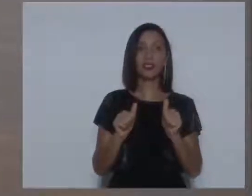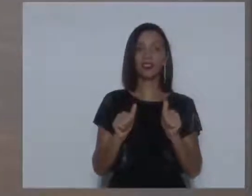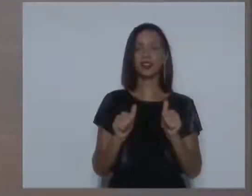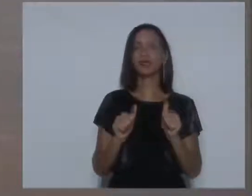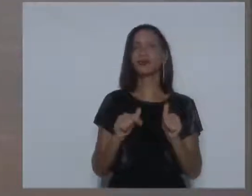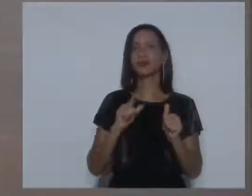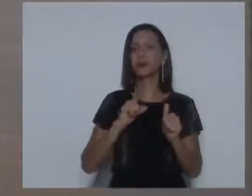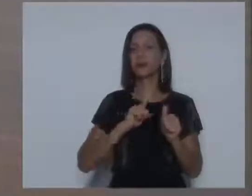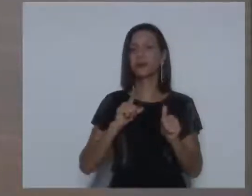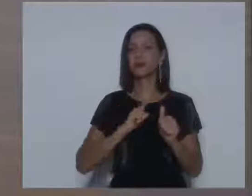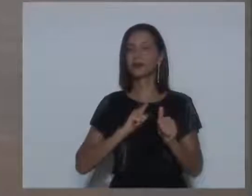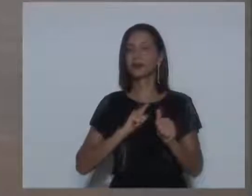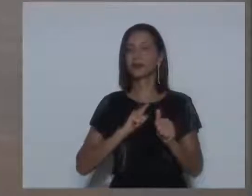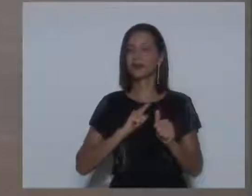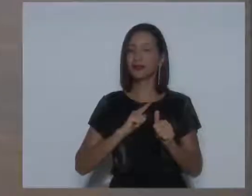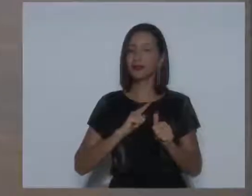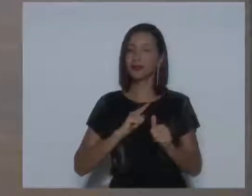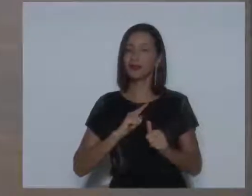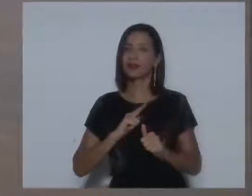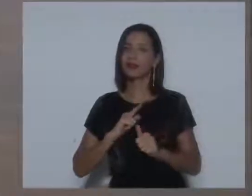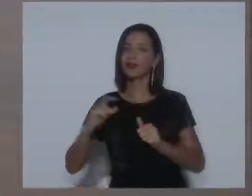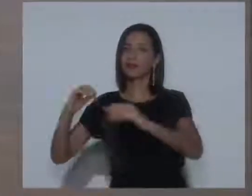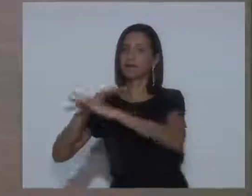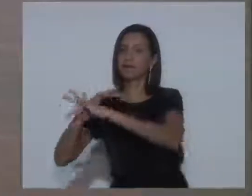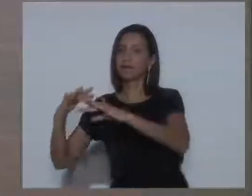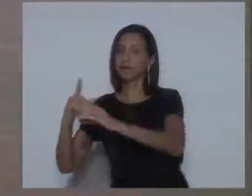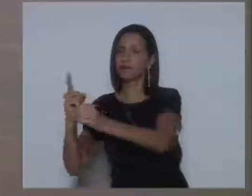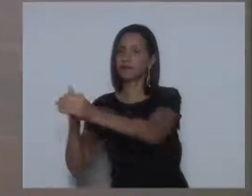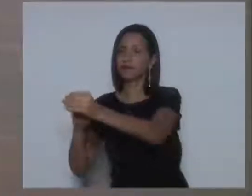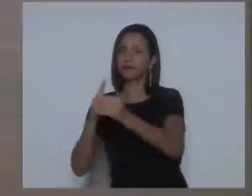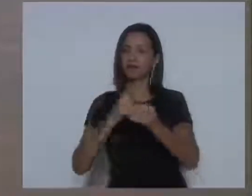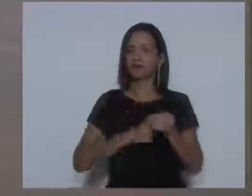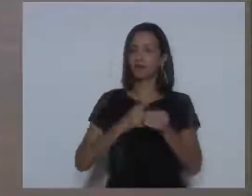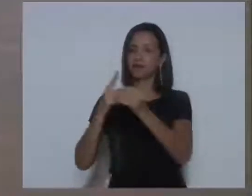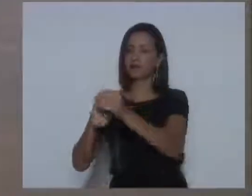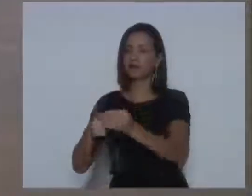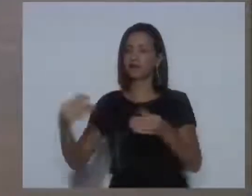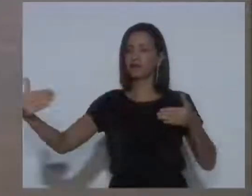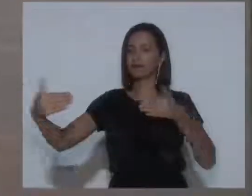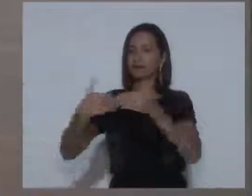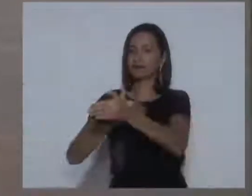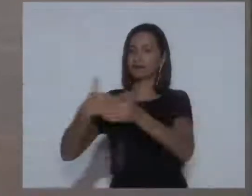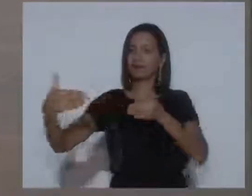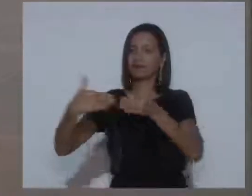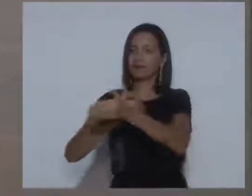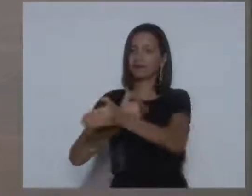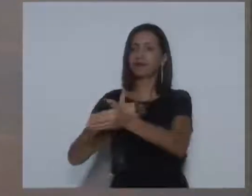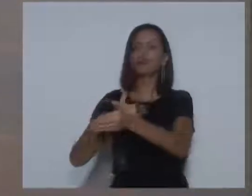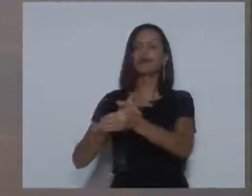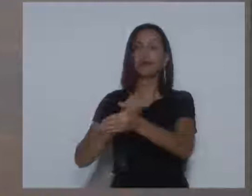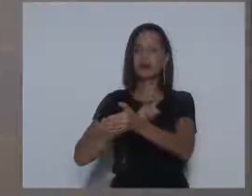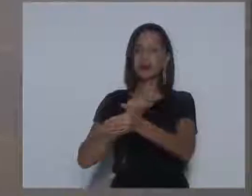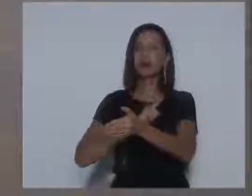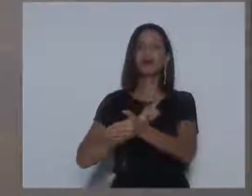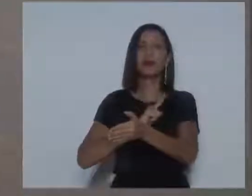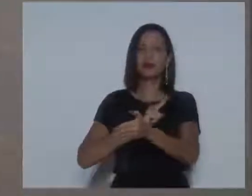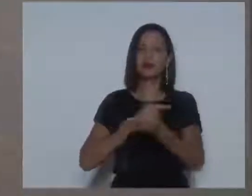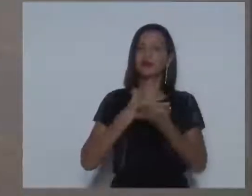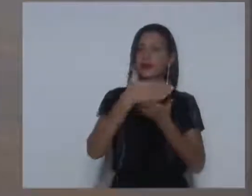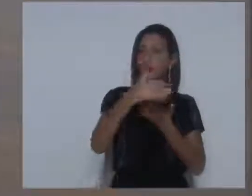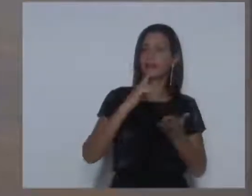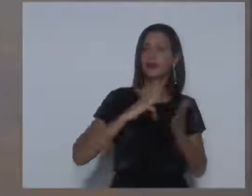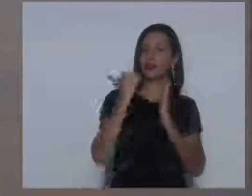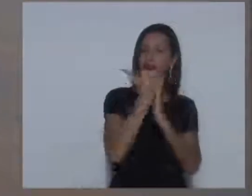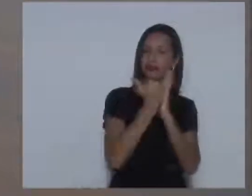interurbano. Nós apresentamos uma moção, eu tive a iniciativa de apresentar, quase todos os